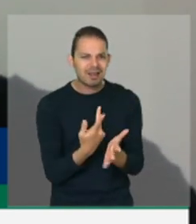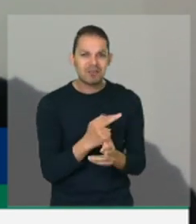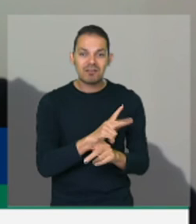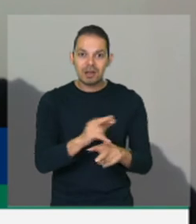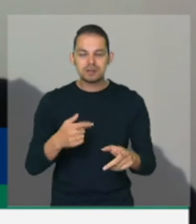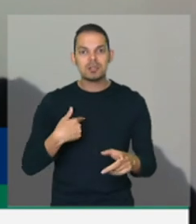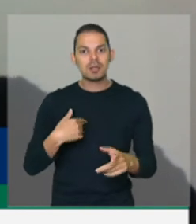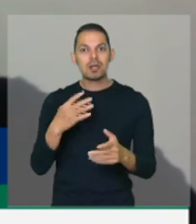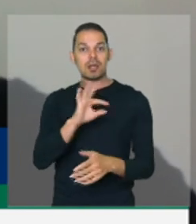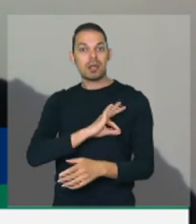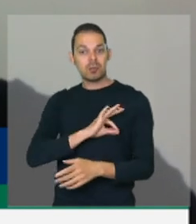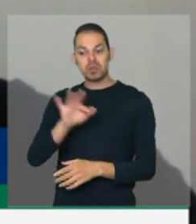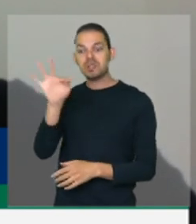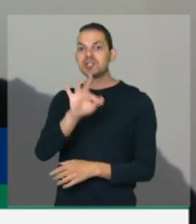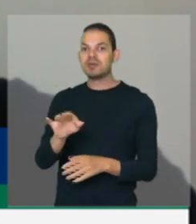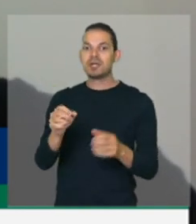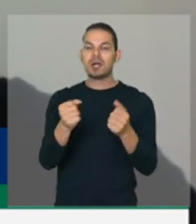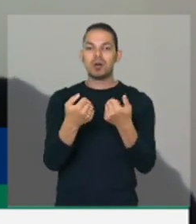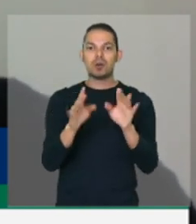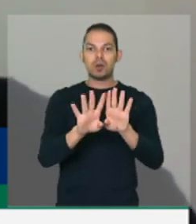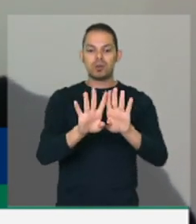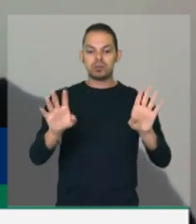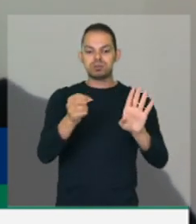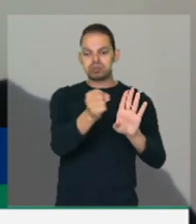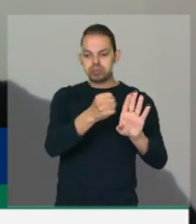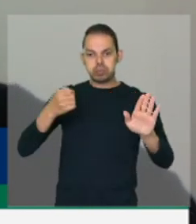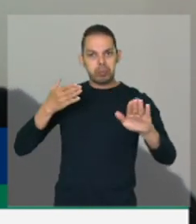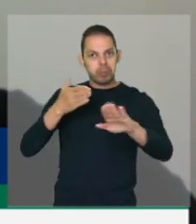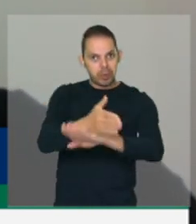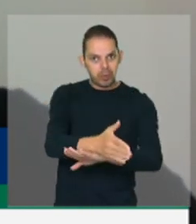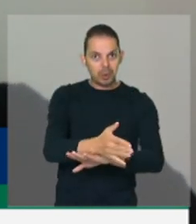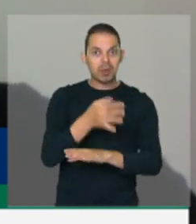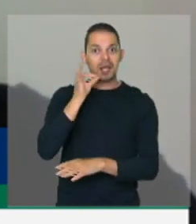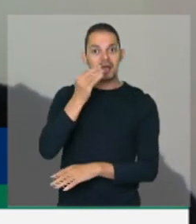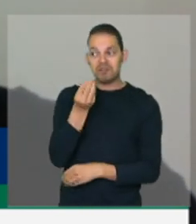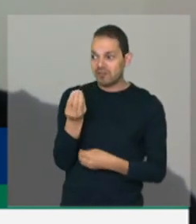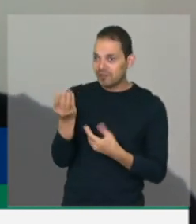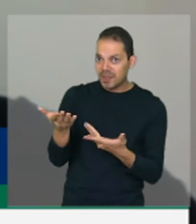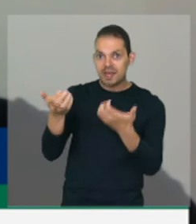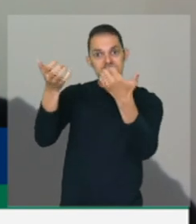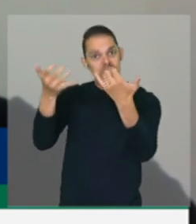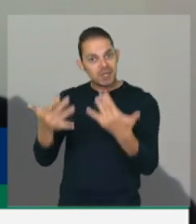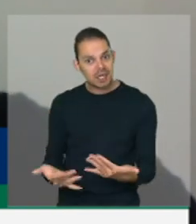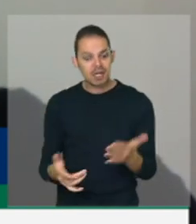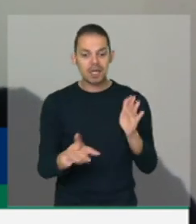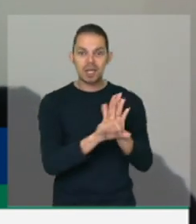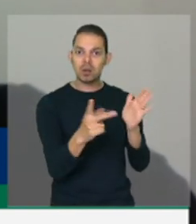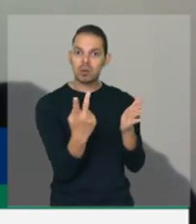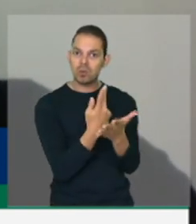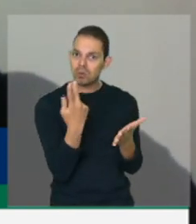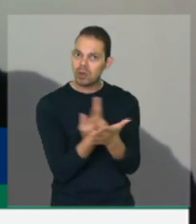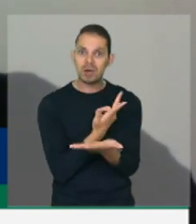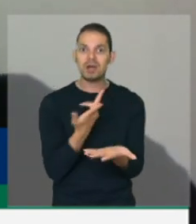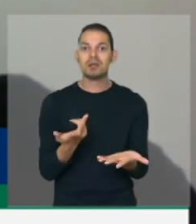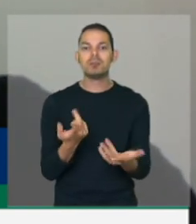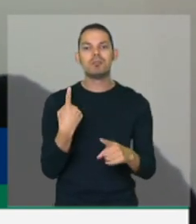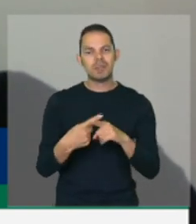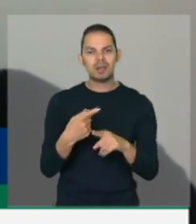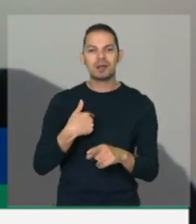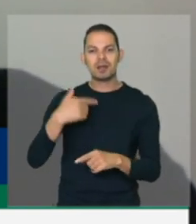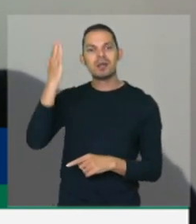aceitei, a Polícia Federal abriu o portão, ofereci café, expliquei da ilegalidade, partindo do